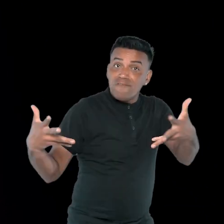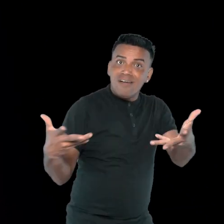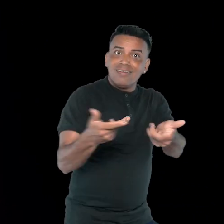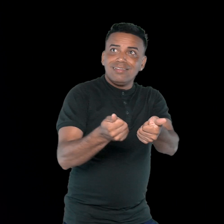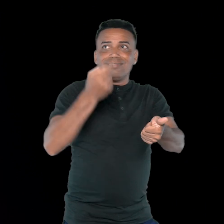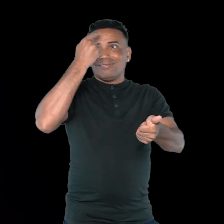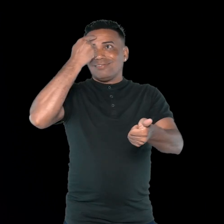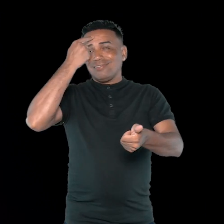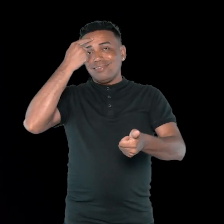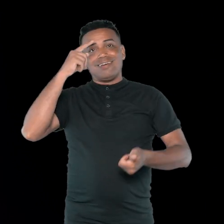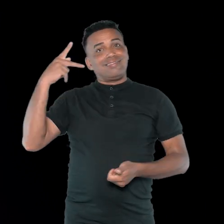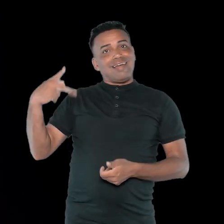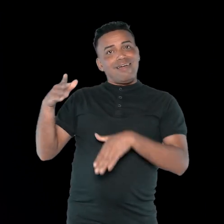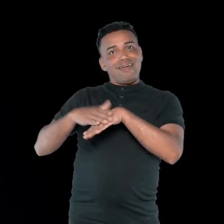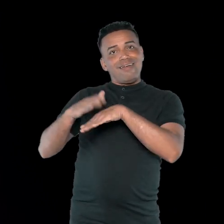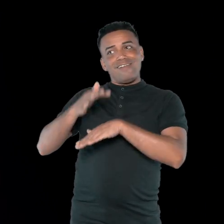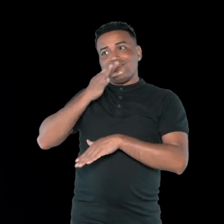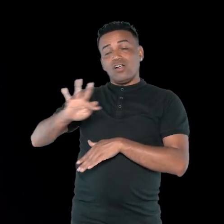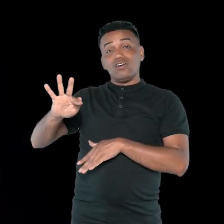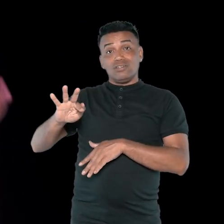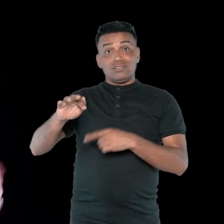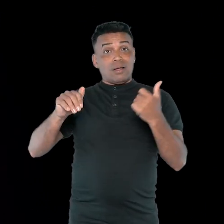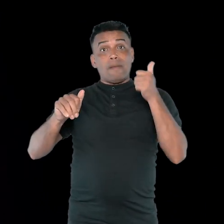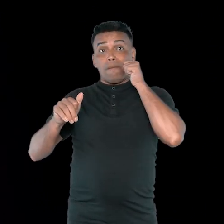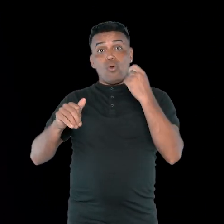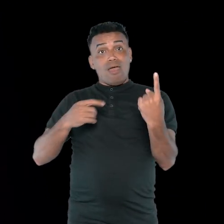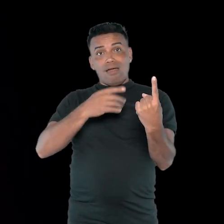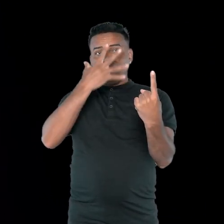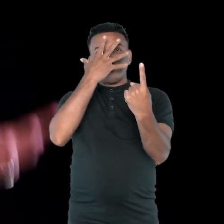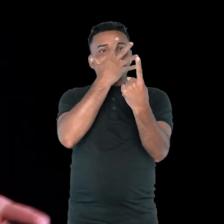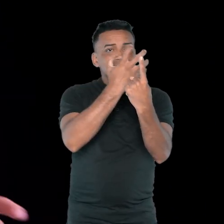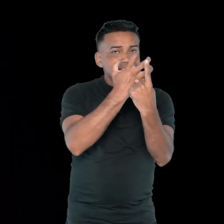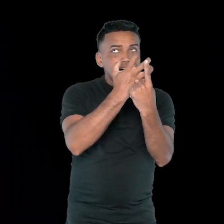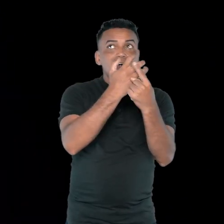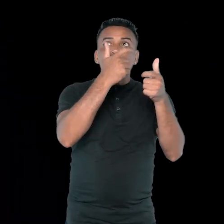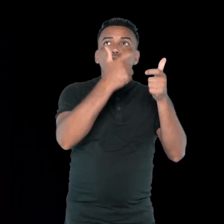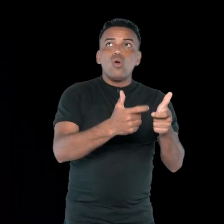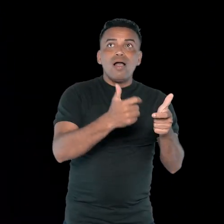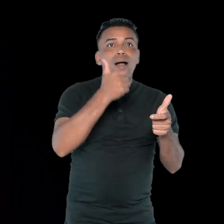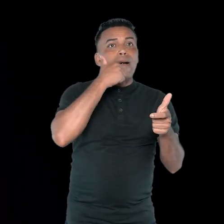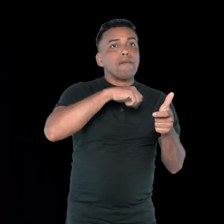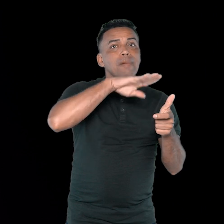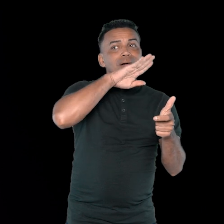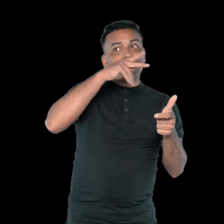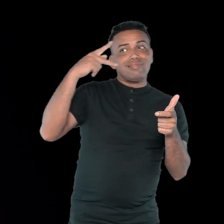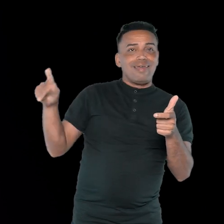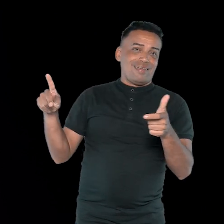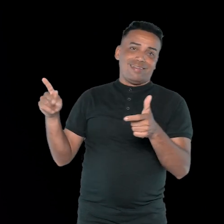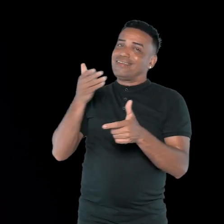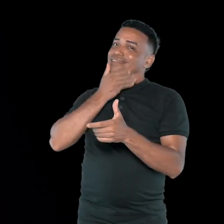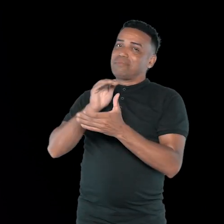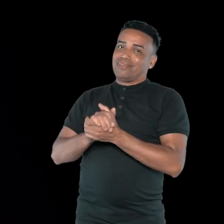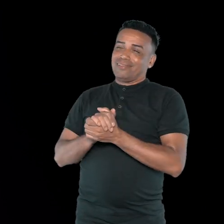que haveria uma mulher desejosa de ocupar a posição de ser mãe do seu marido, tem a ver para ele